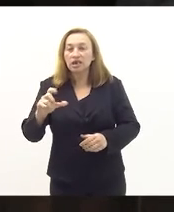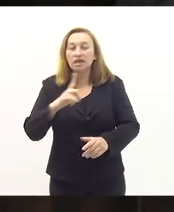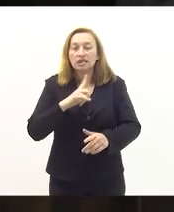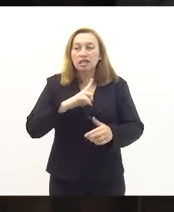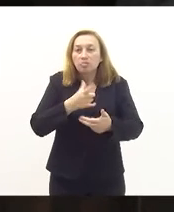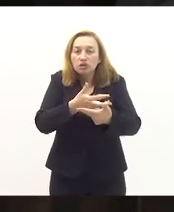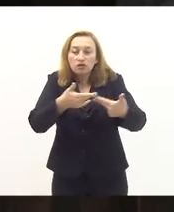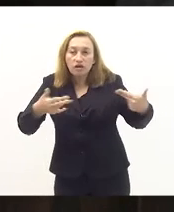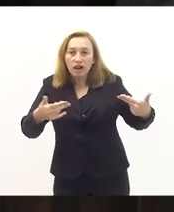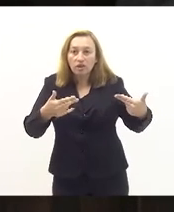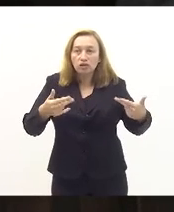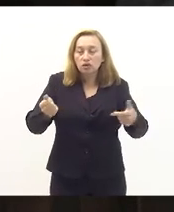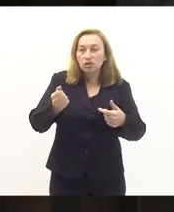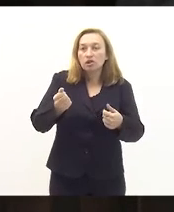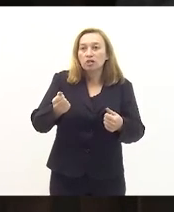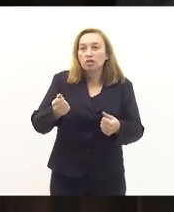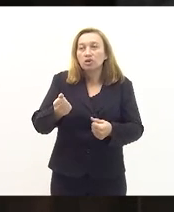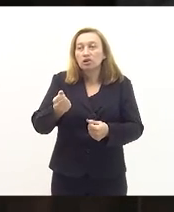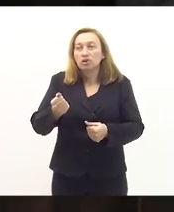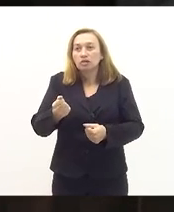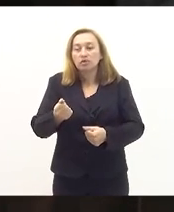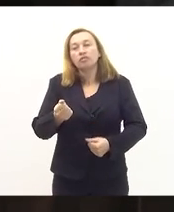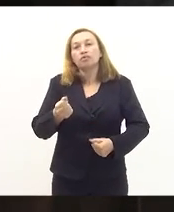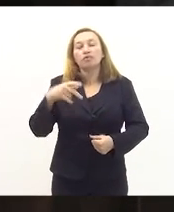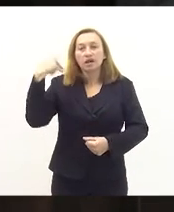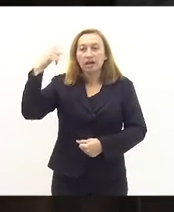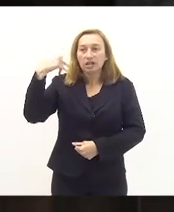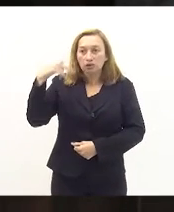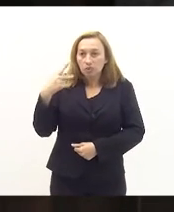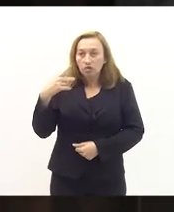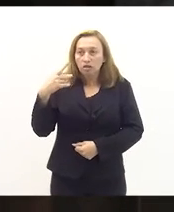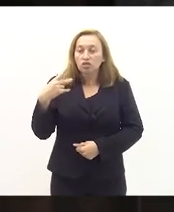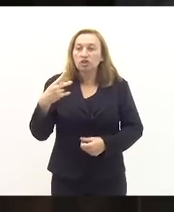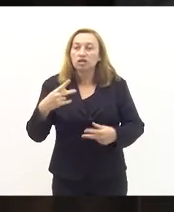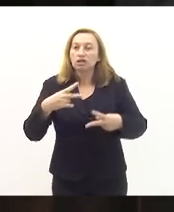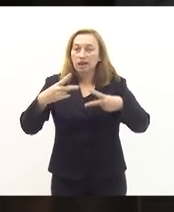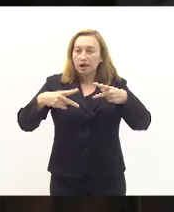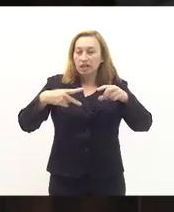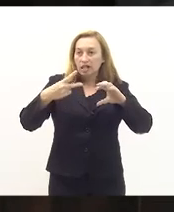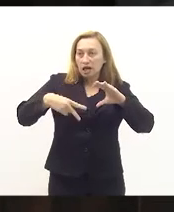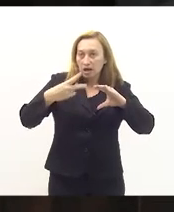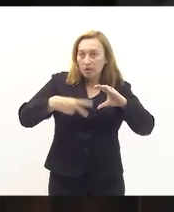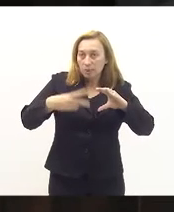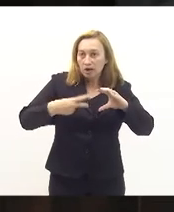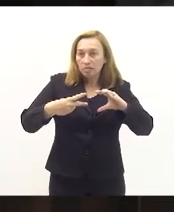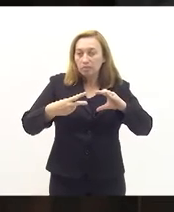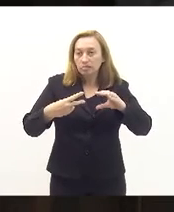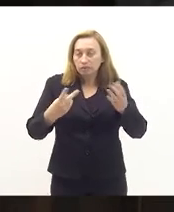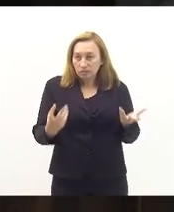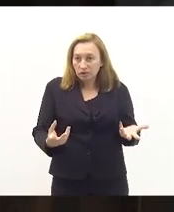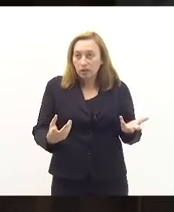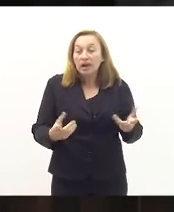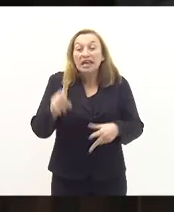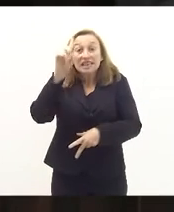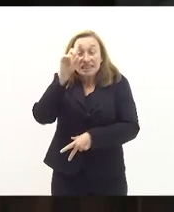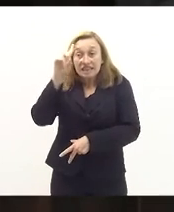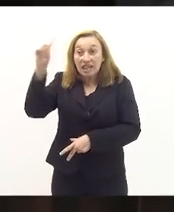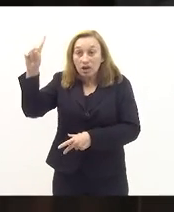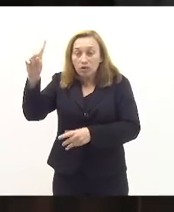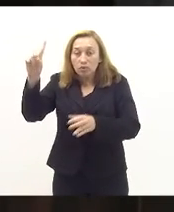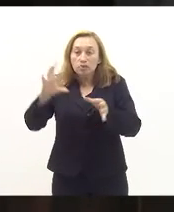vereadores que estão aqui com Quando a câmara municipal Foi Deus que permitiu estamos aqui porque Deus